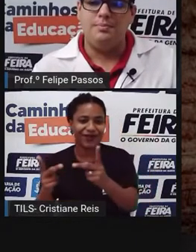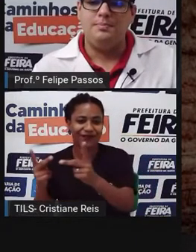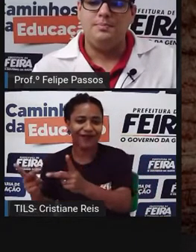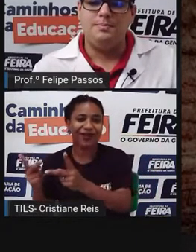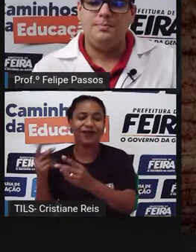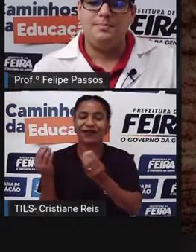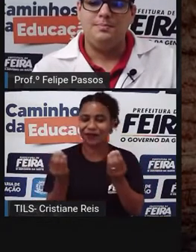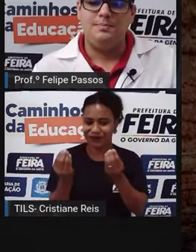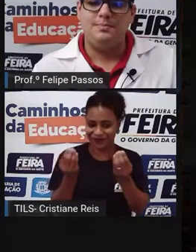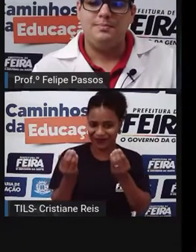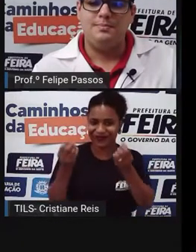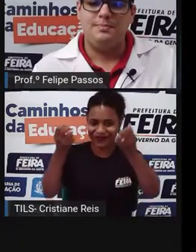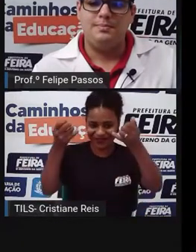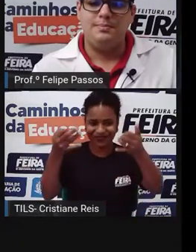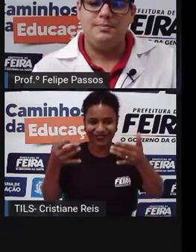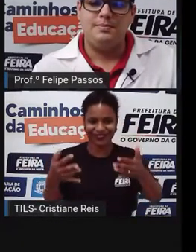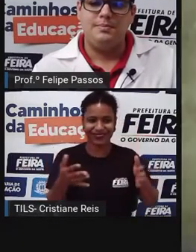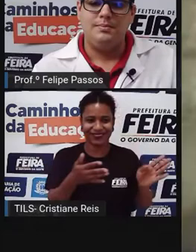história.